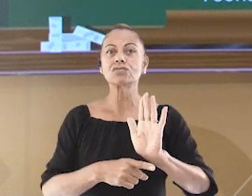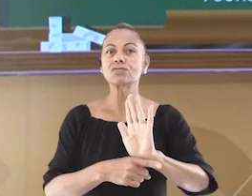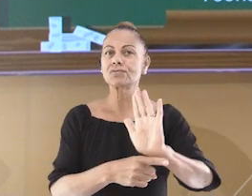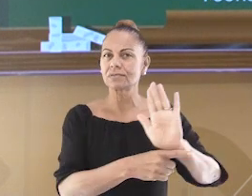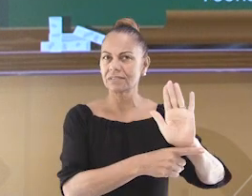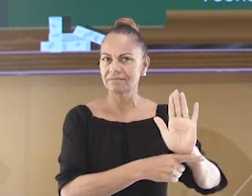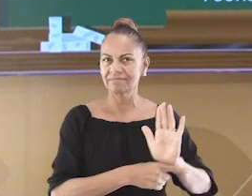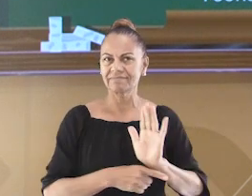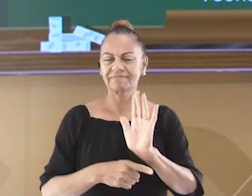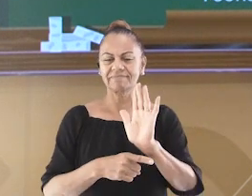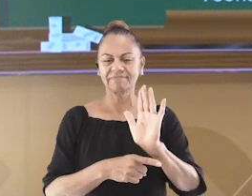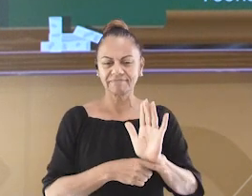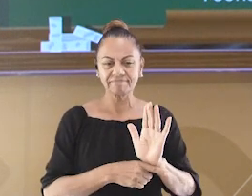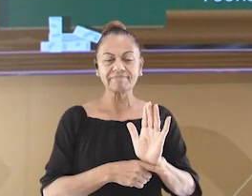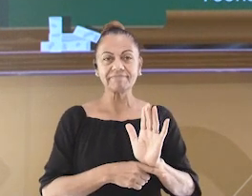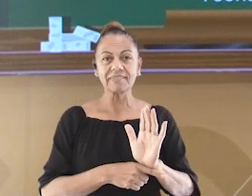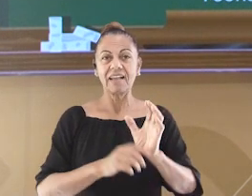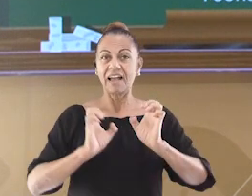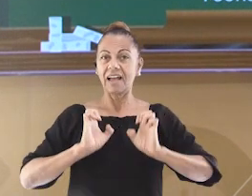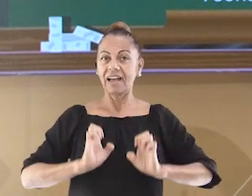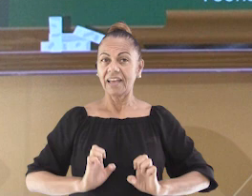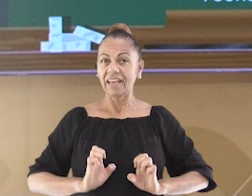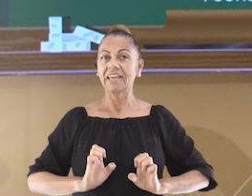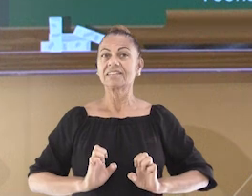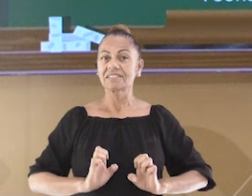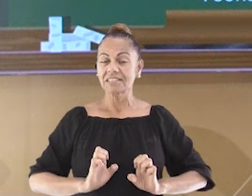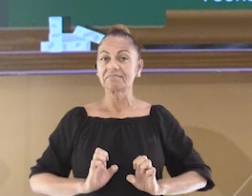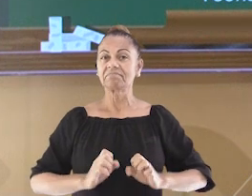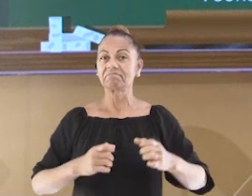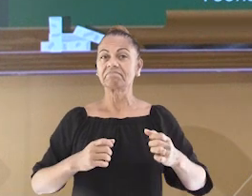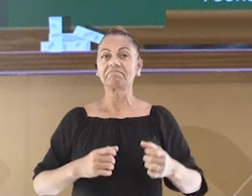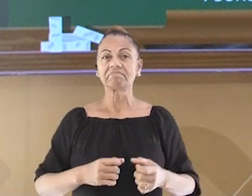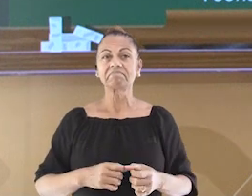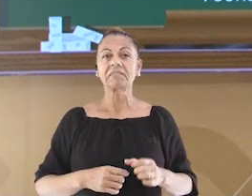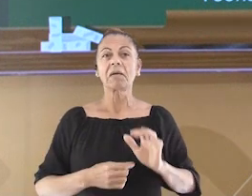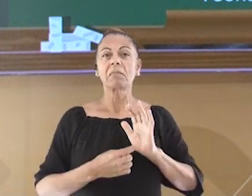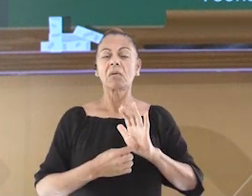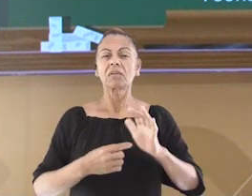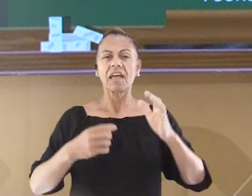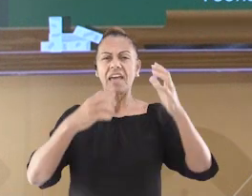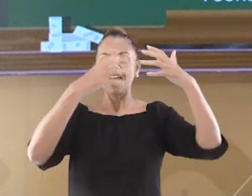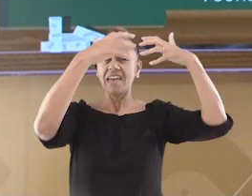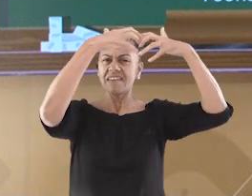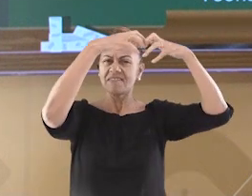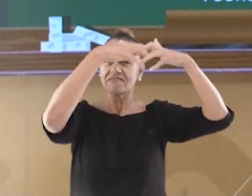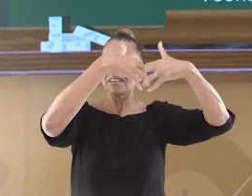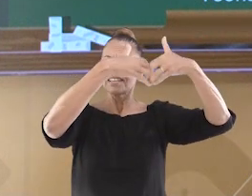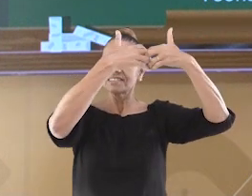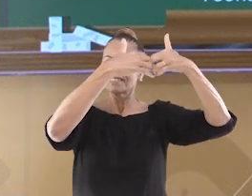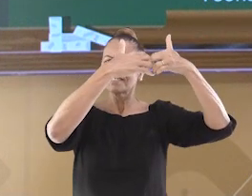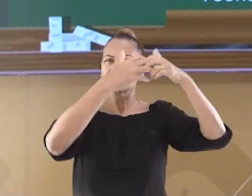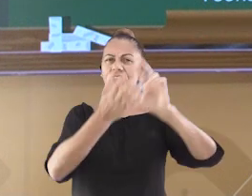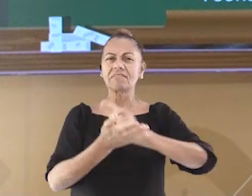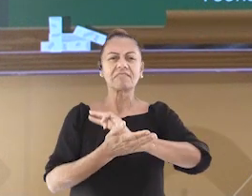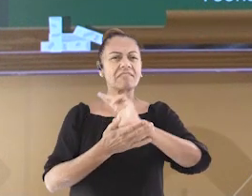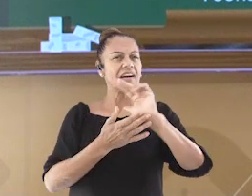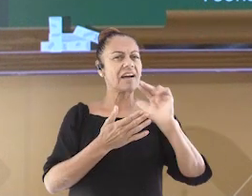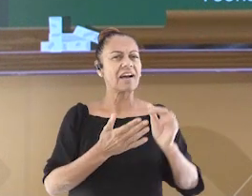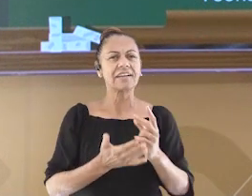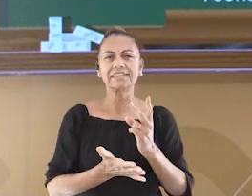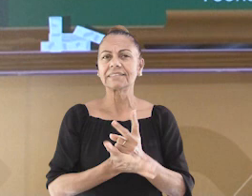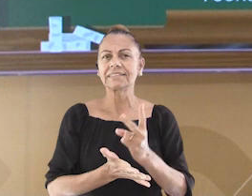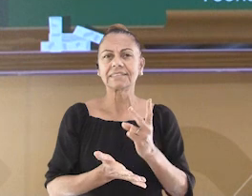como agir de forma a garantir o bem de todos. A ética exige constante reflexão e